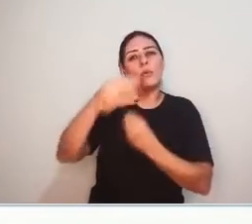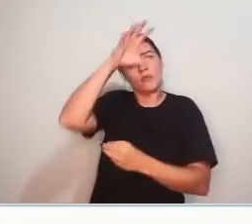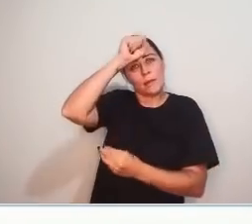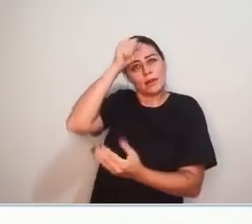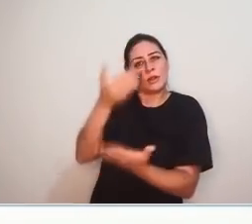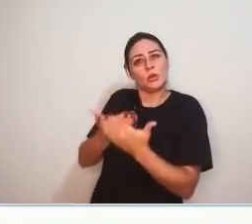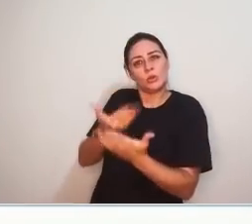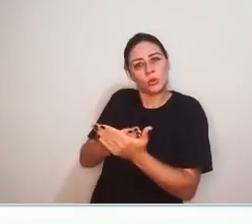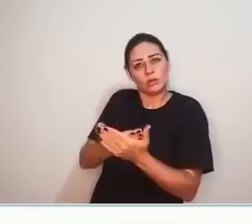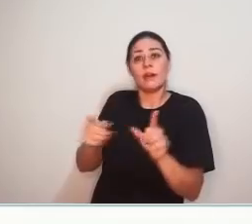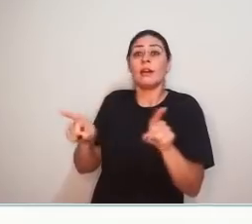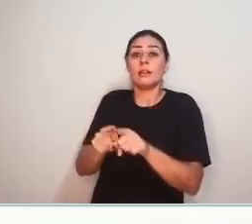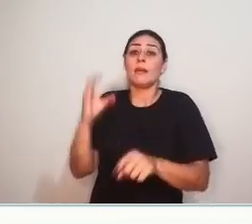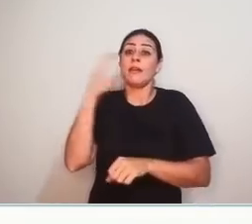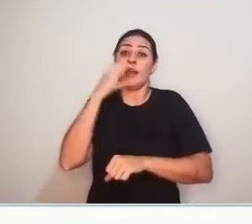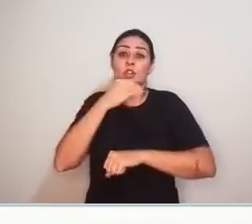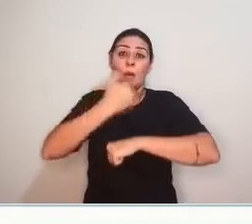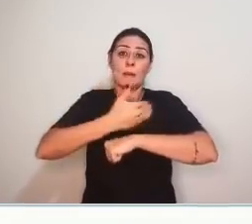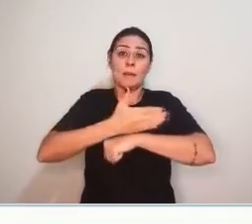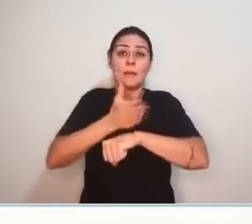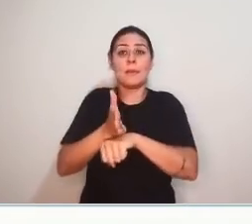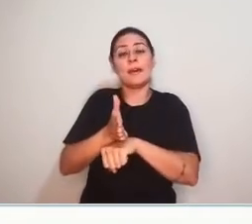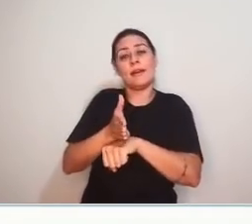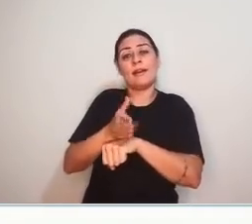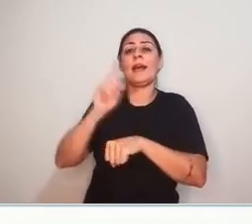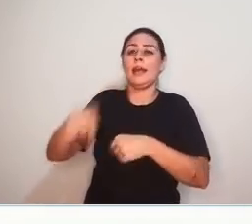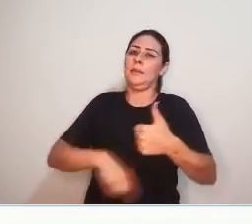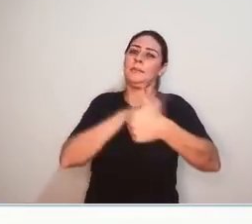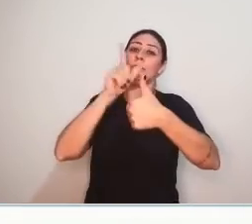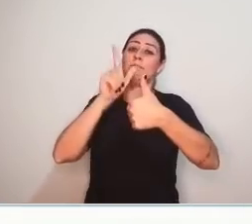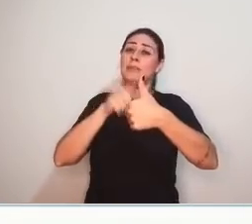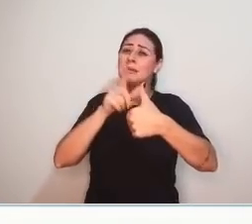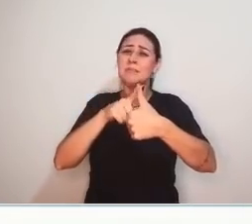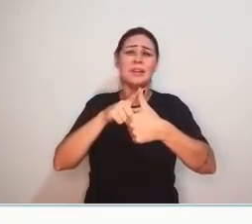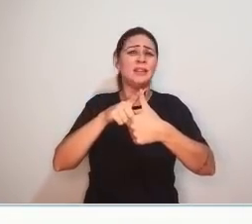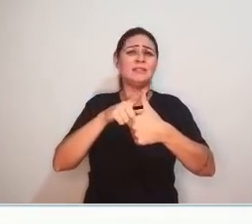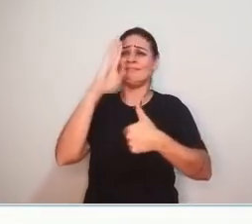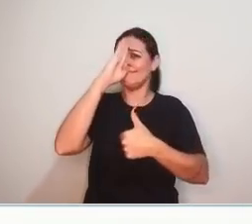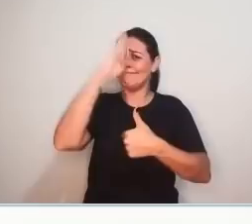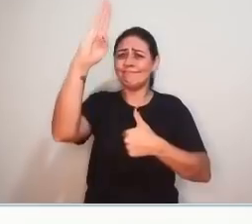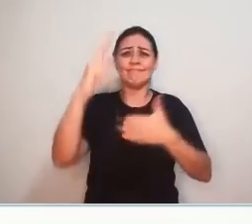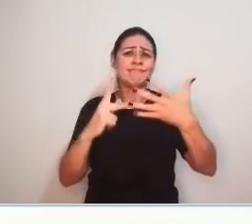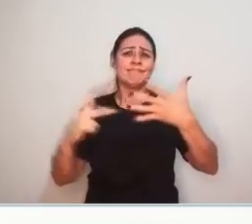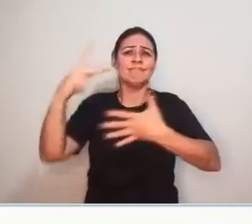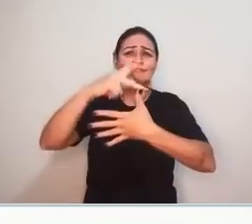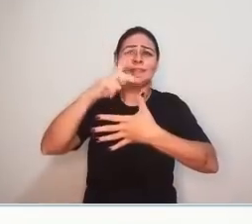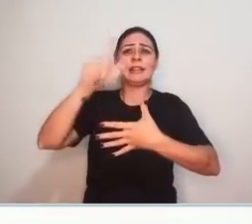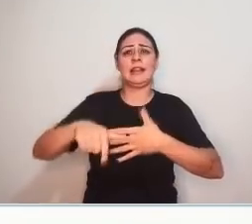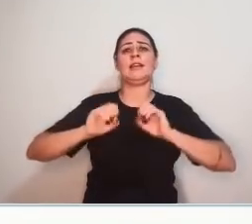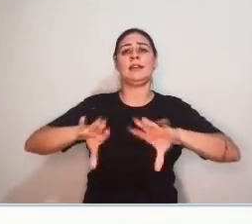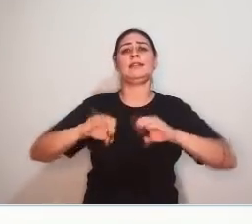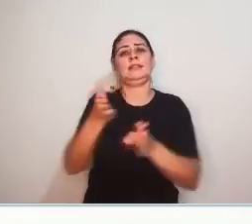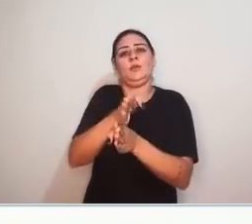vai seguir no seu processo de estudo e o ritmo que ele vai adotar. Então, eu tenho aqui a primeira componente, o primeiro pré-requisito